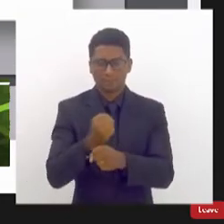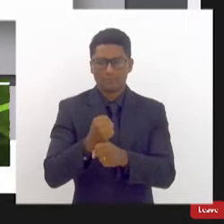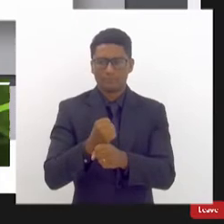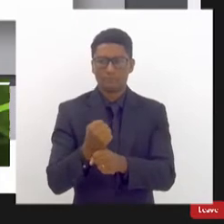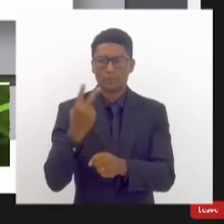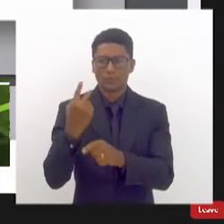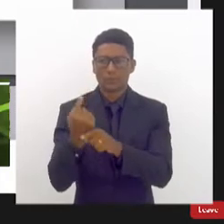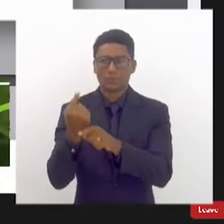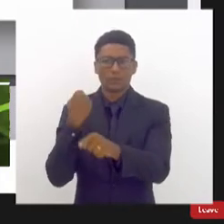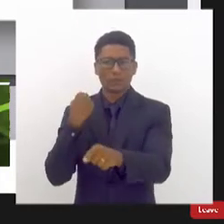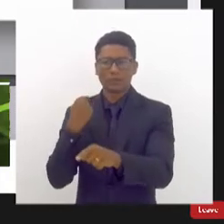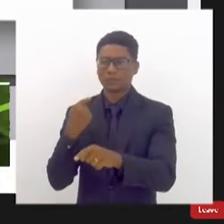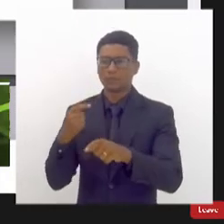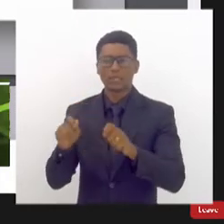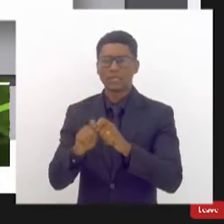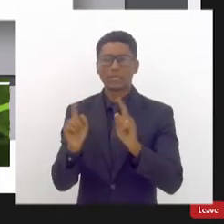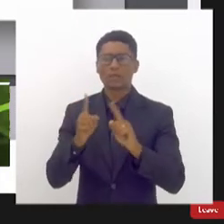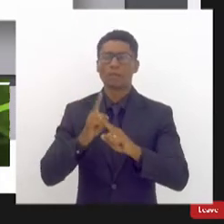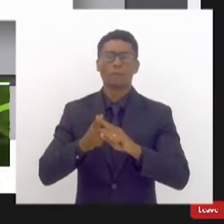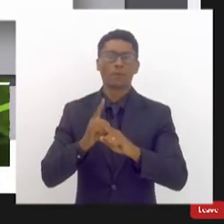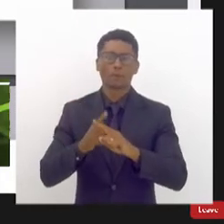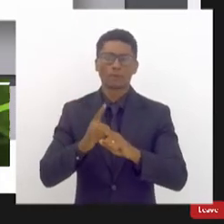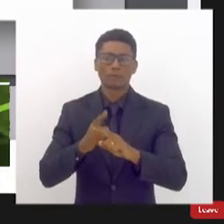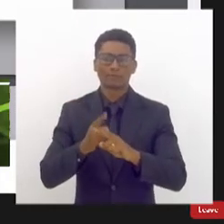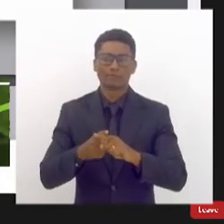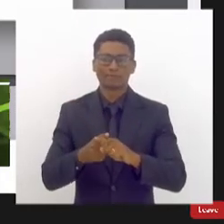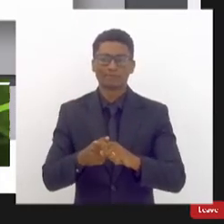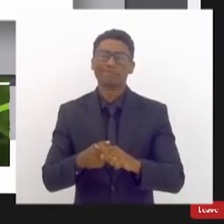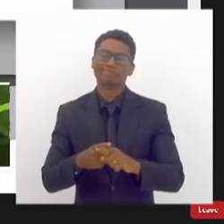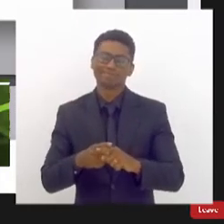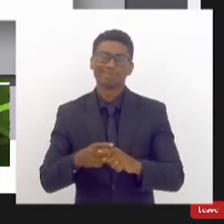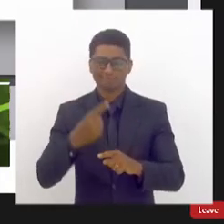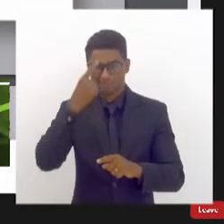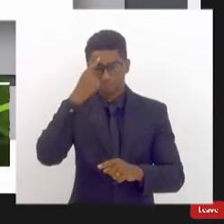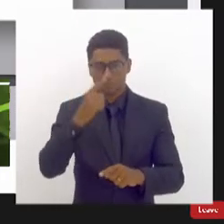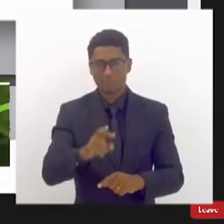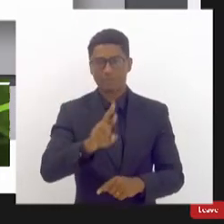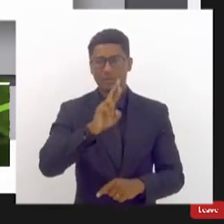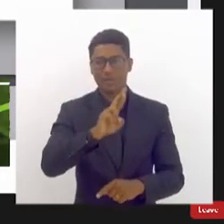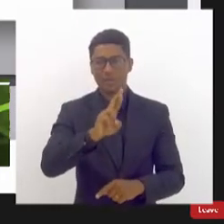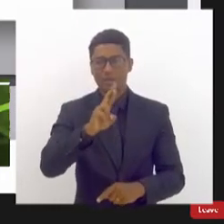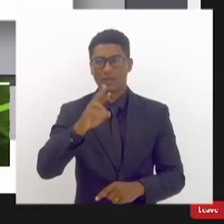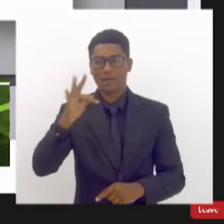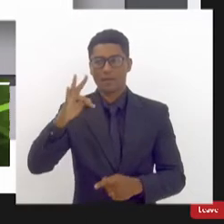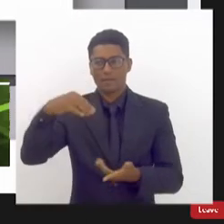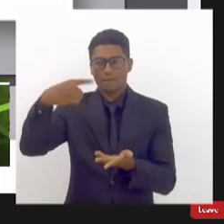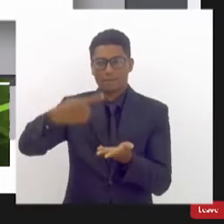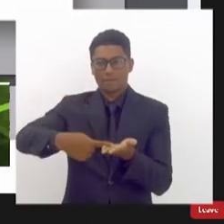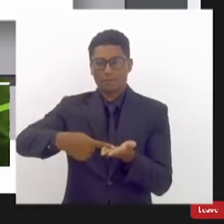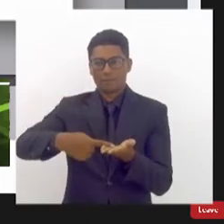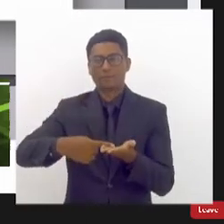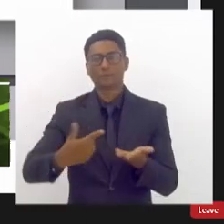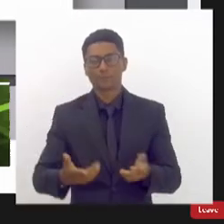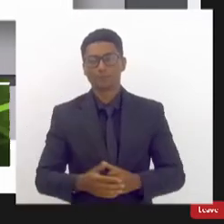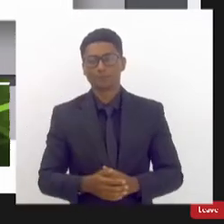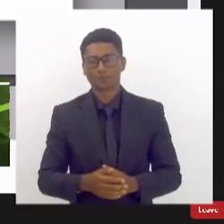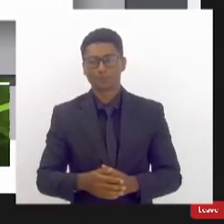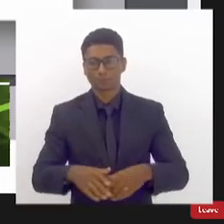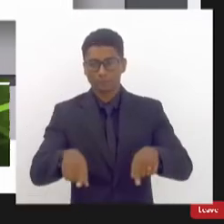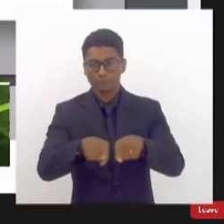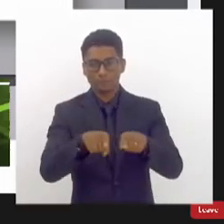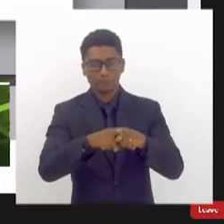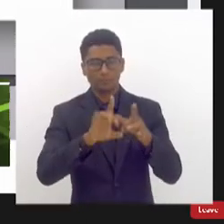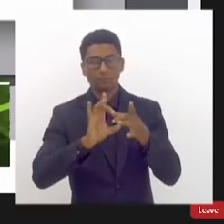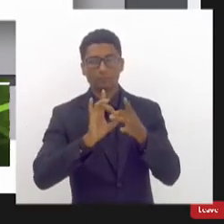anteriores? Por conta da questão da recuperação fiscal. A integração à LOA. A integração à